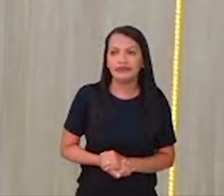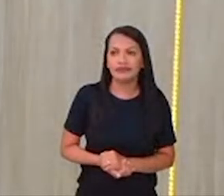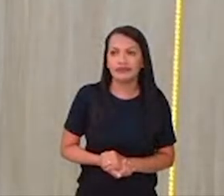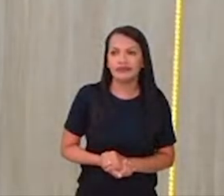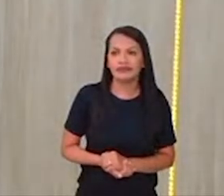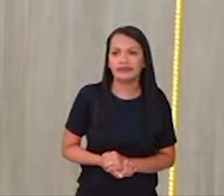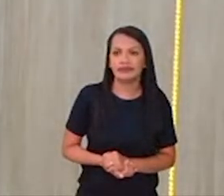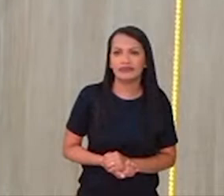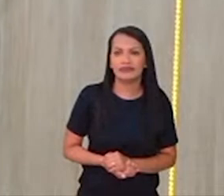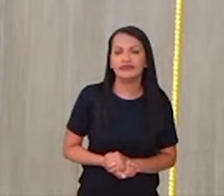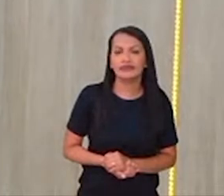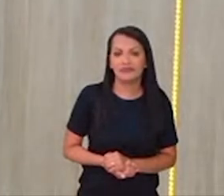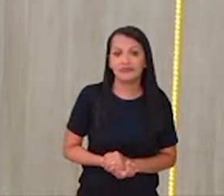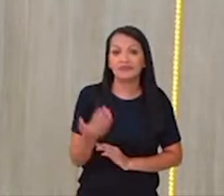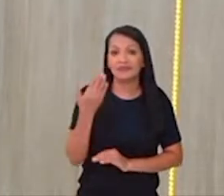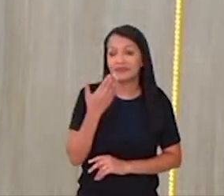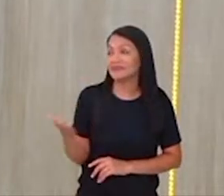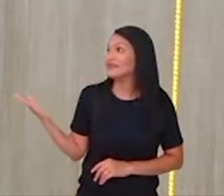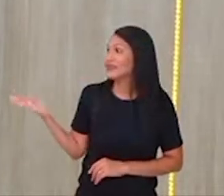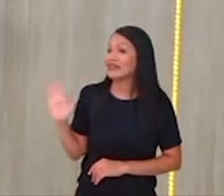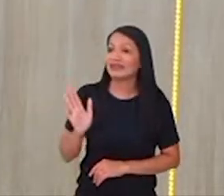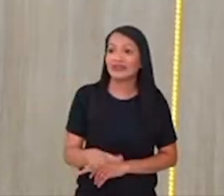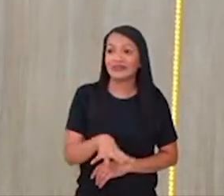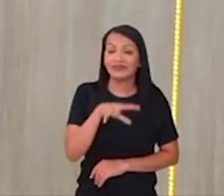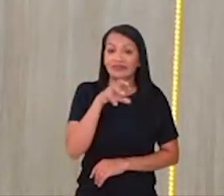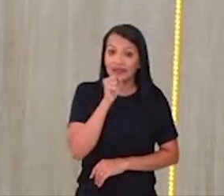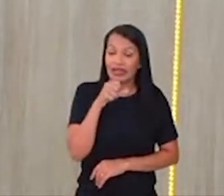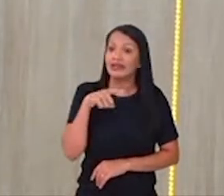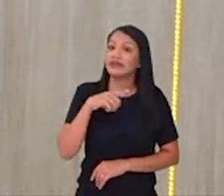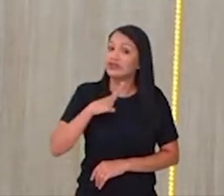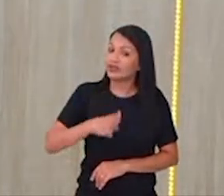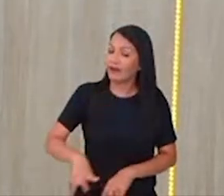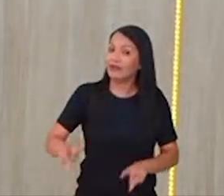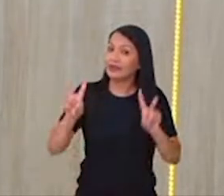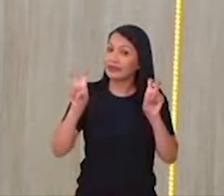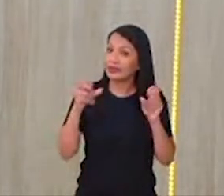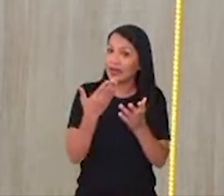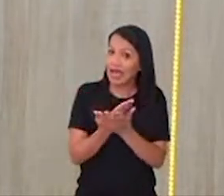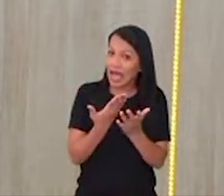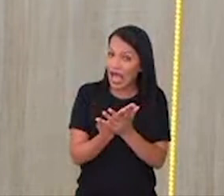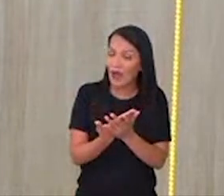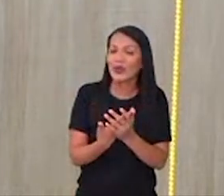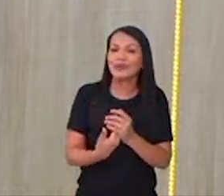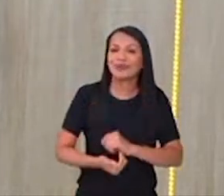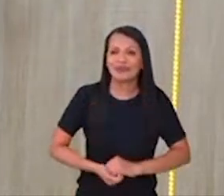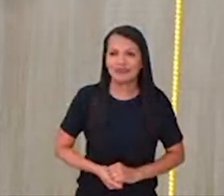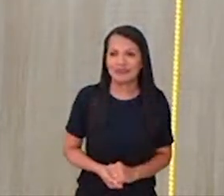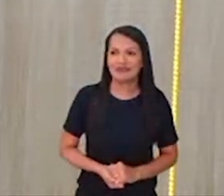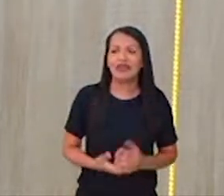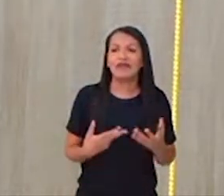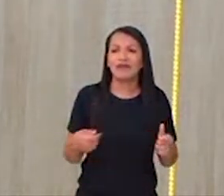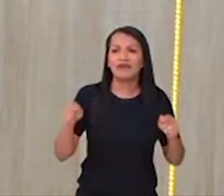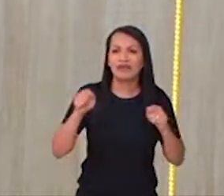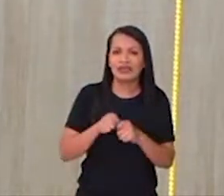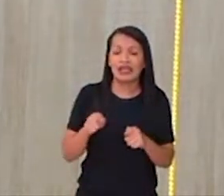aí eu já jogo aqui para casa também. A gente já respira, que eu acho que foi muito assunto para uma aula só. Olha, a gente pode até fazer aqui,